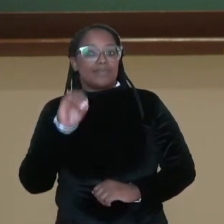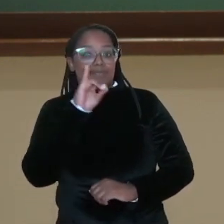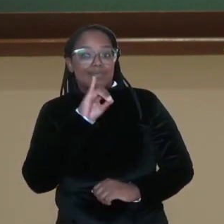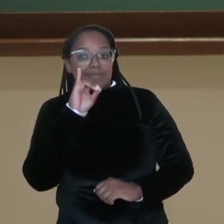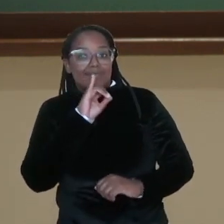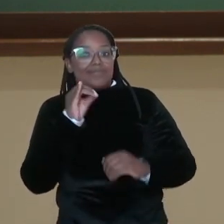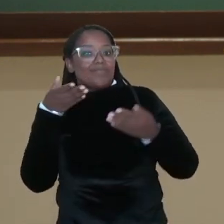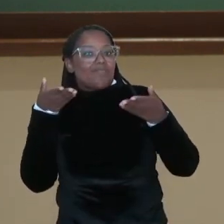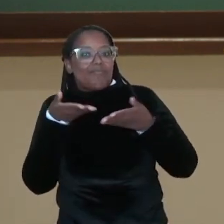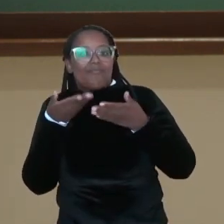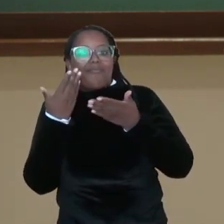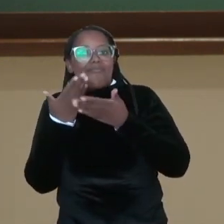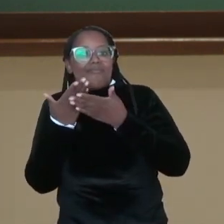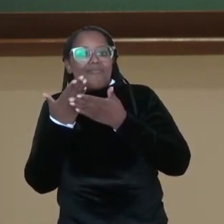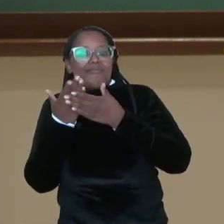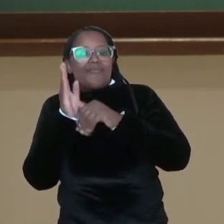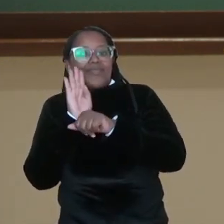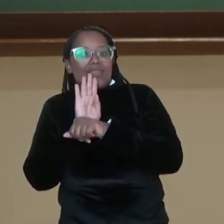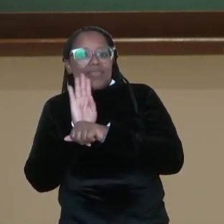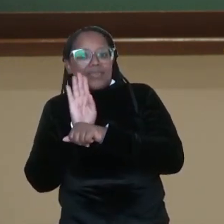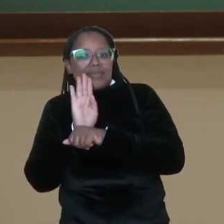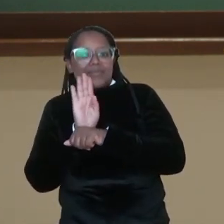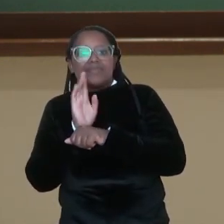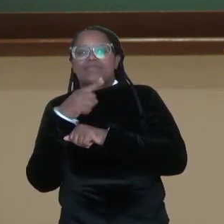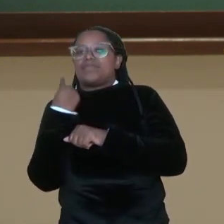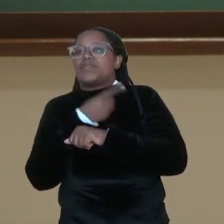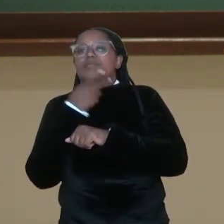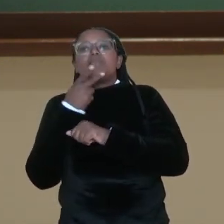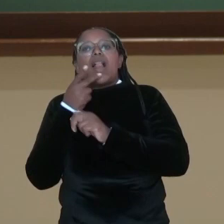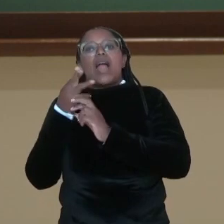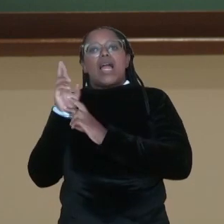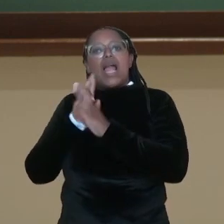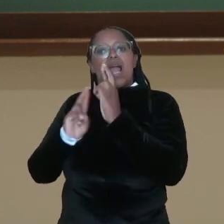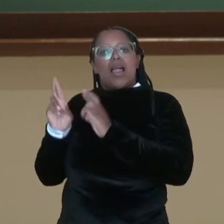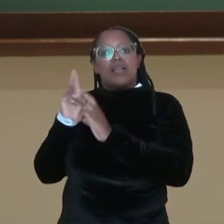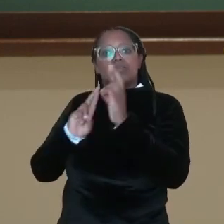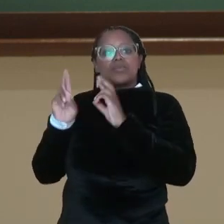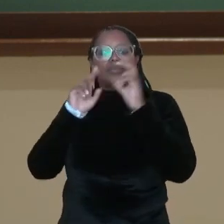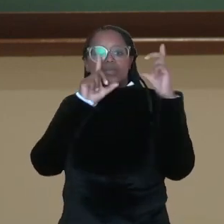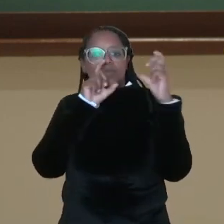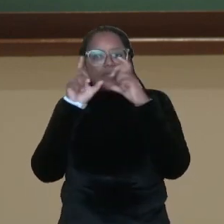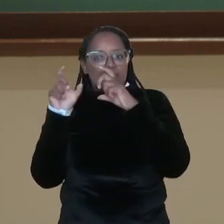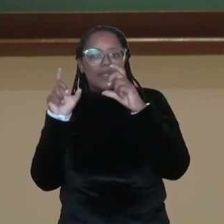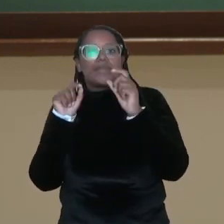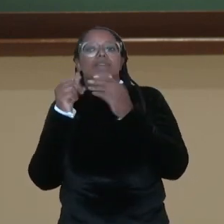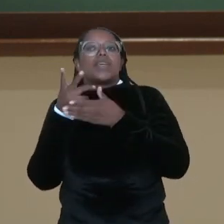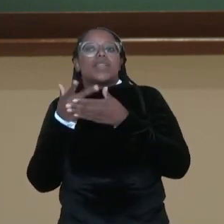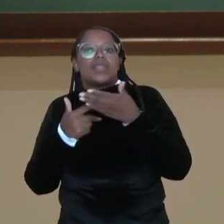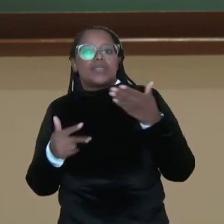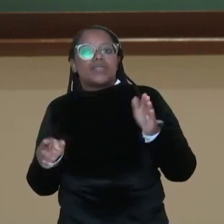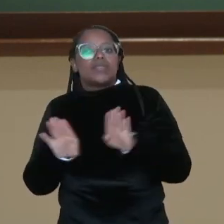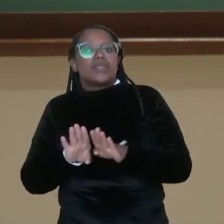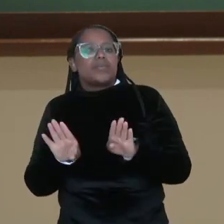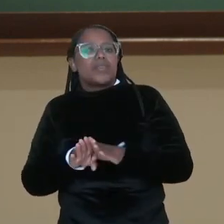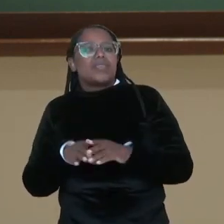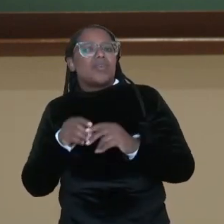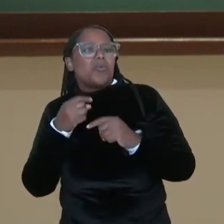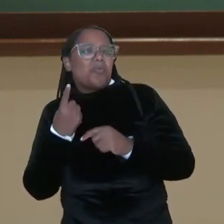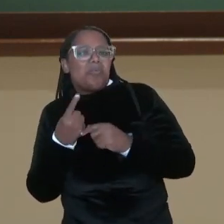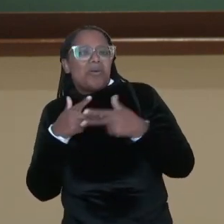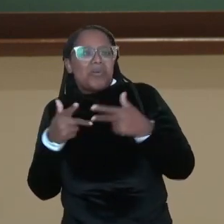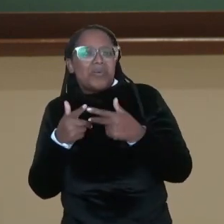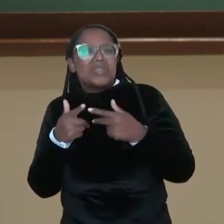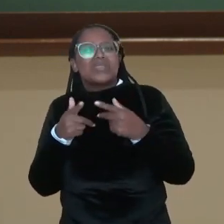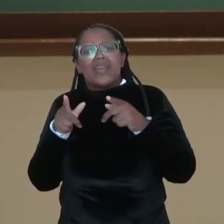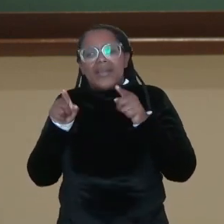Olá! Nesse vídeo nós iremos falar sobre as relações entre fotografia e desenho. Será que uma coisa tem a ver com a